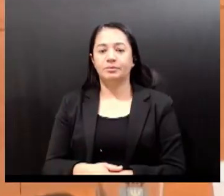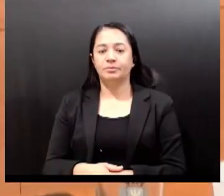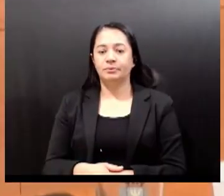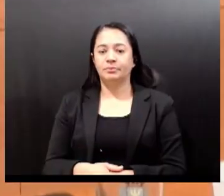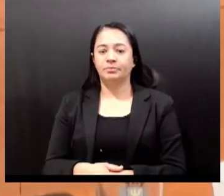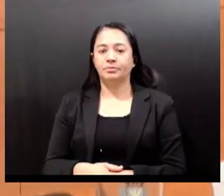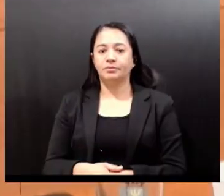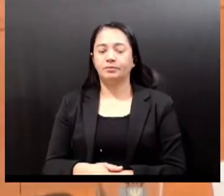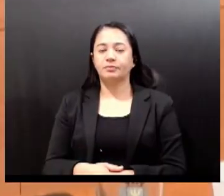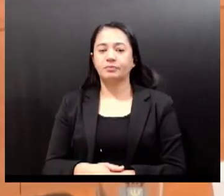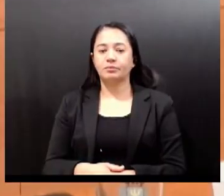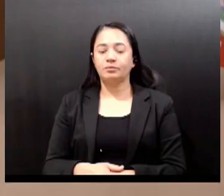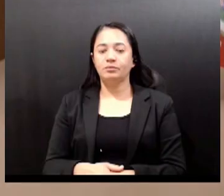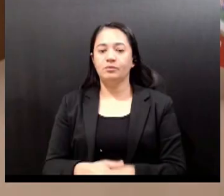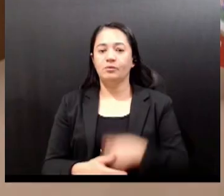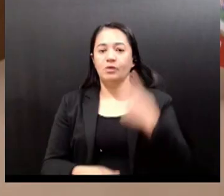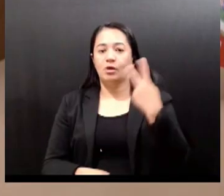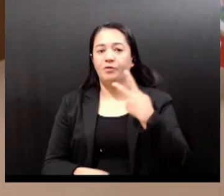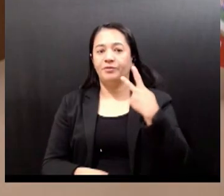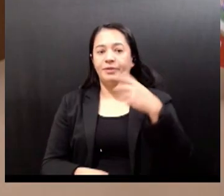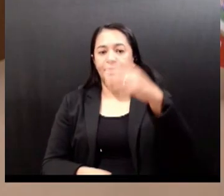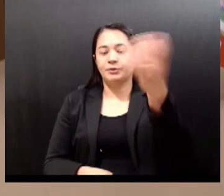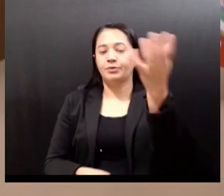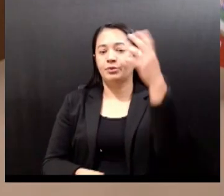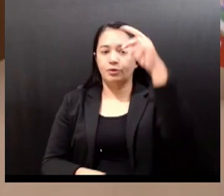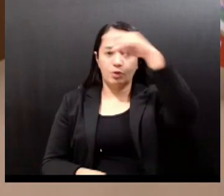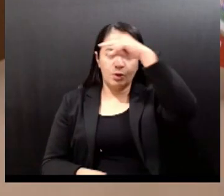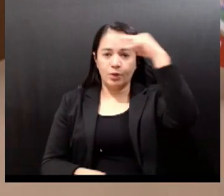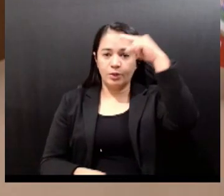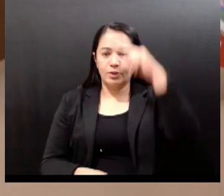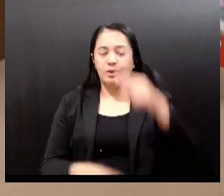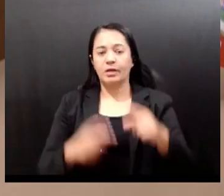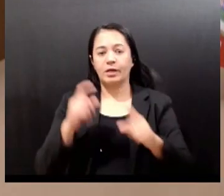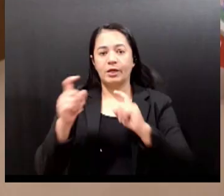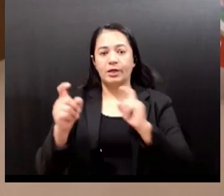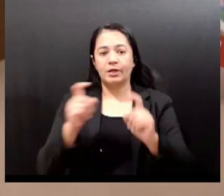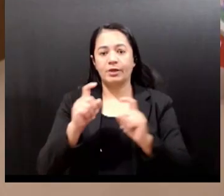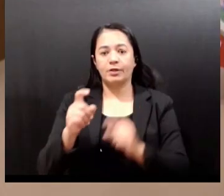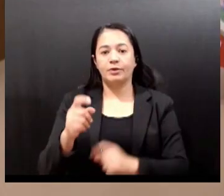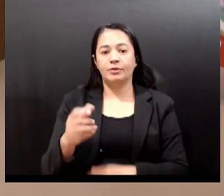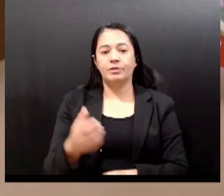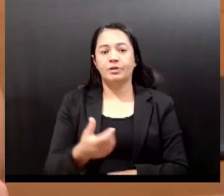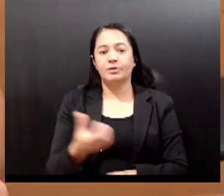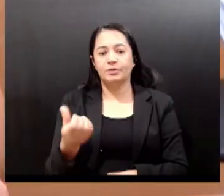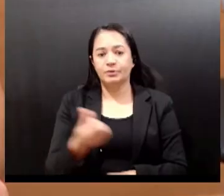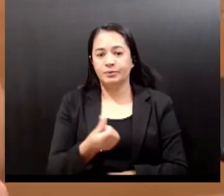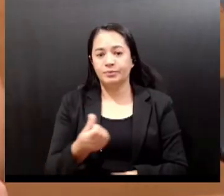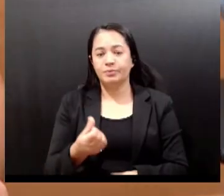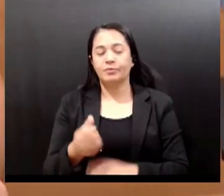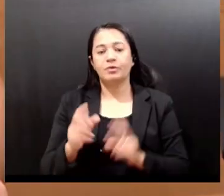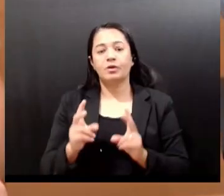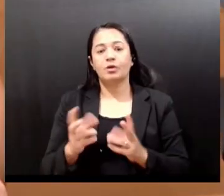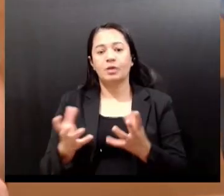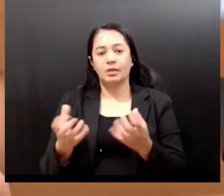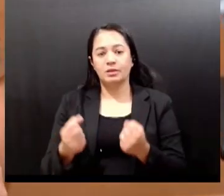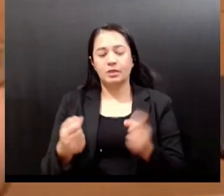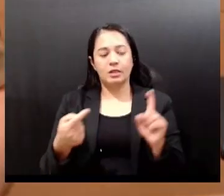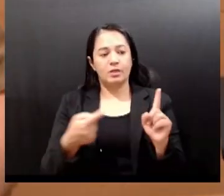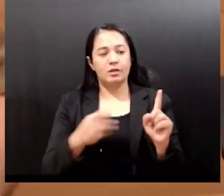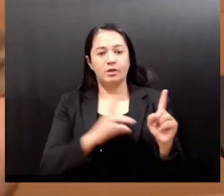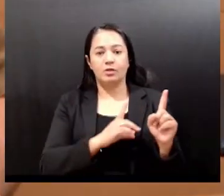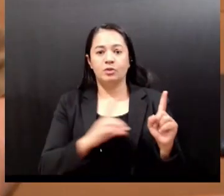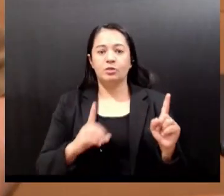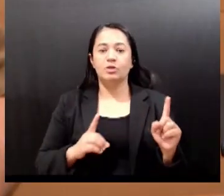Presidida pelo vereador Igor Diego, a sexta reunião da Comissão Permanente de Cultura recebeu o diretor de cultura da cidade,